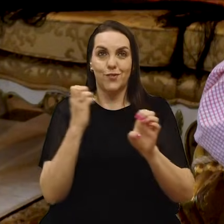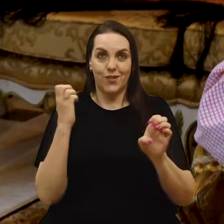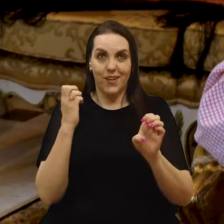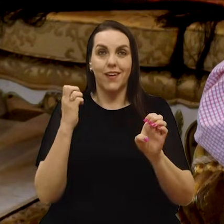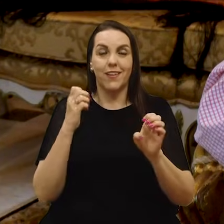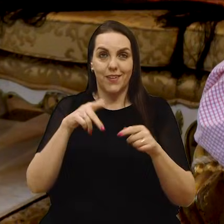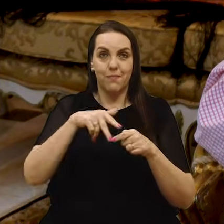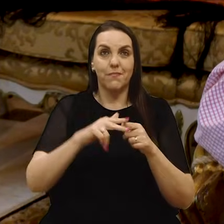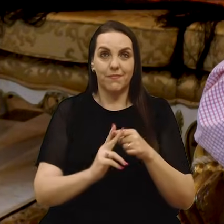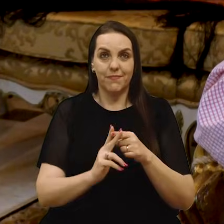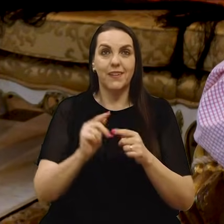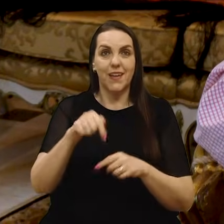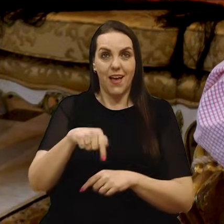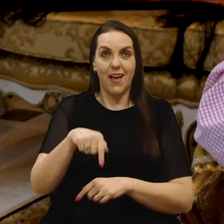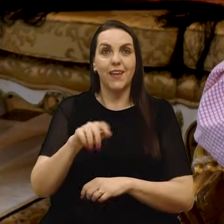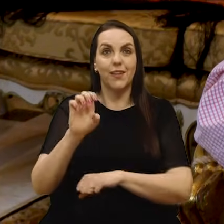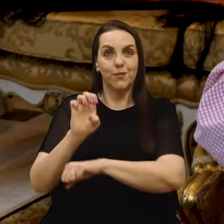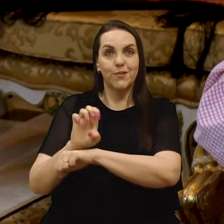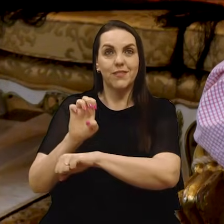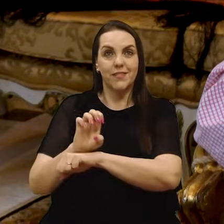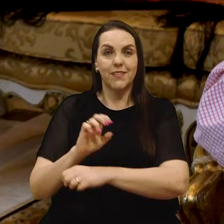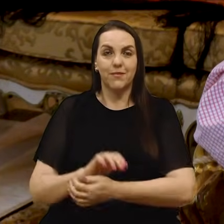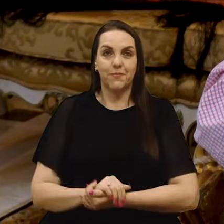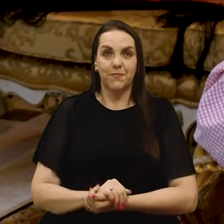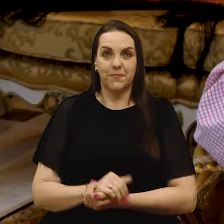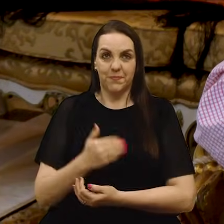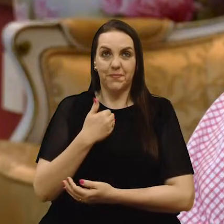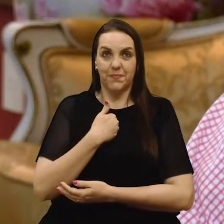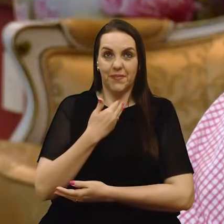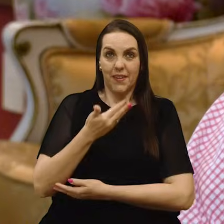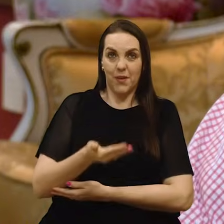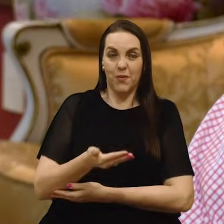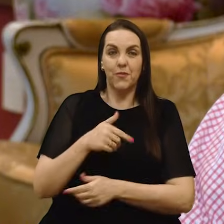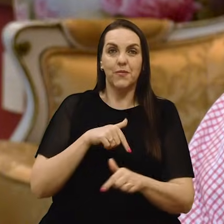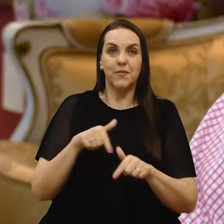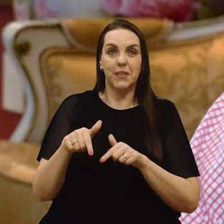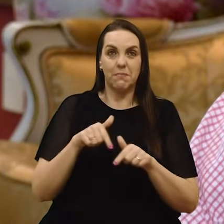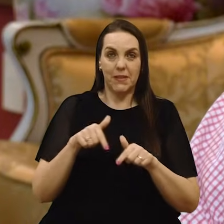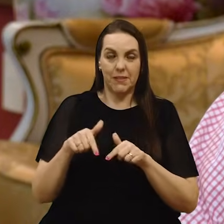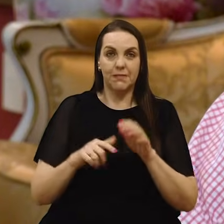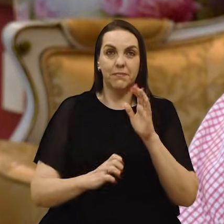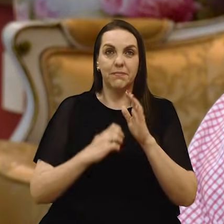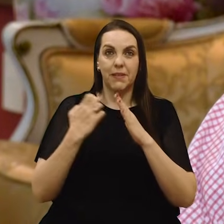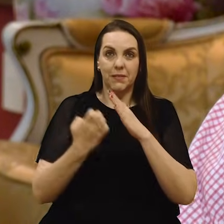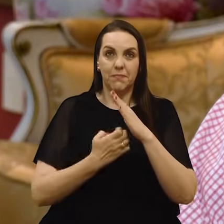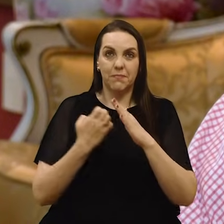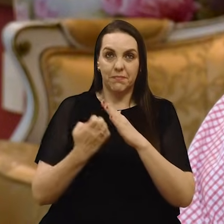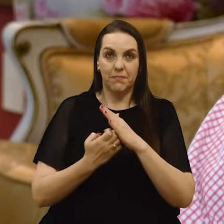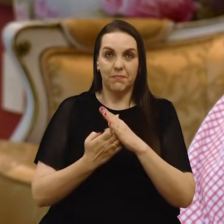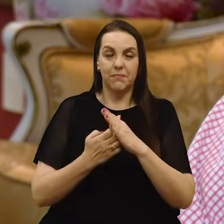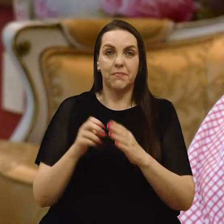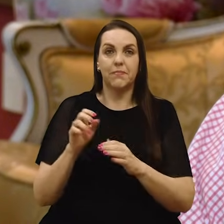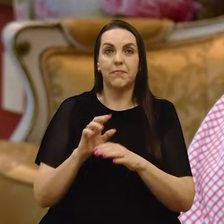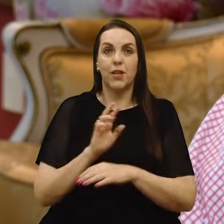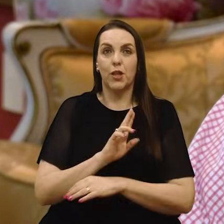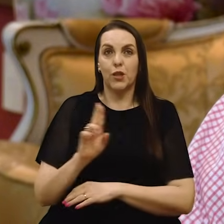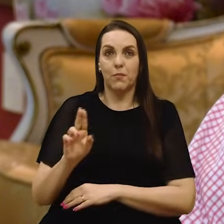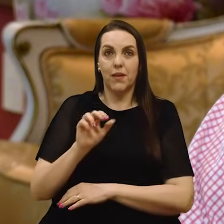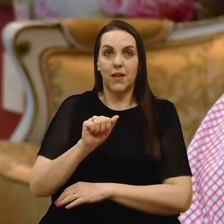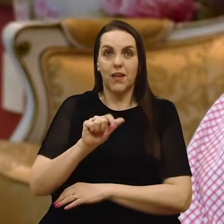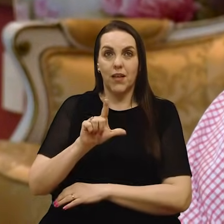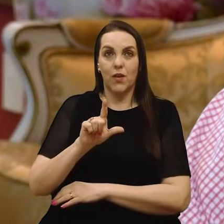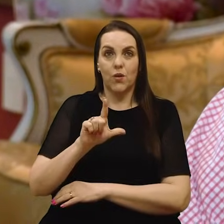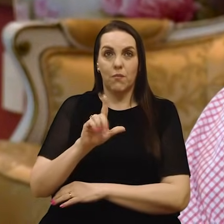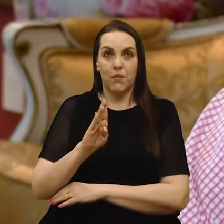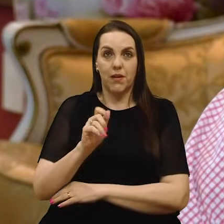primeiros engenheiros mecânicos aqui no estado. Eu fui trabalhar numa empresa que